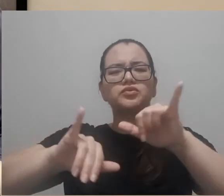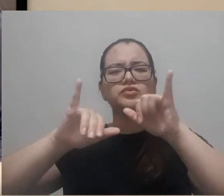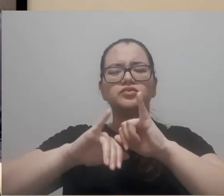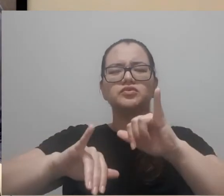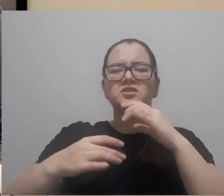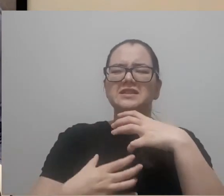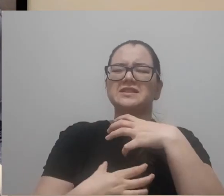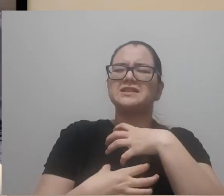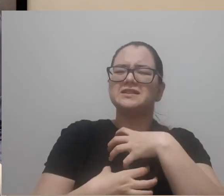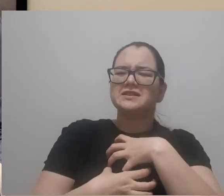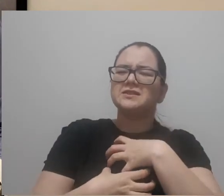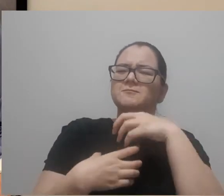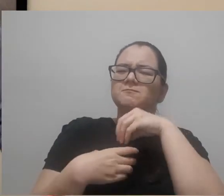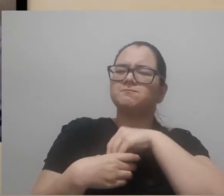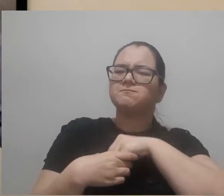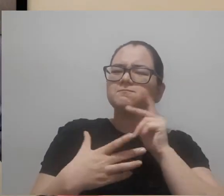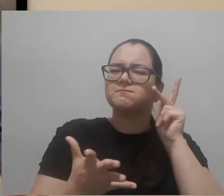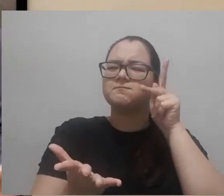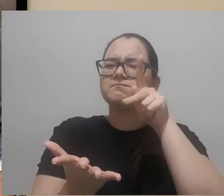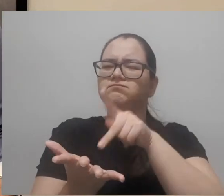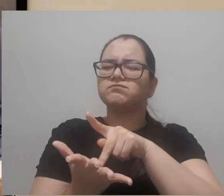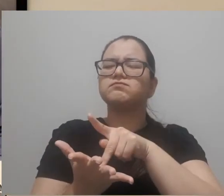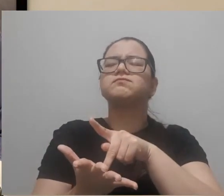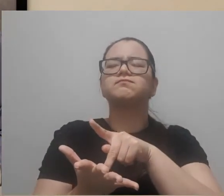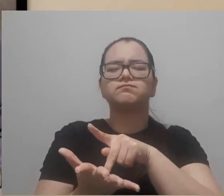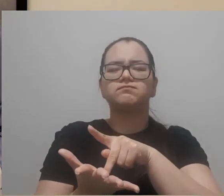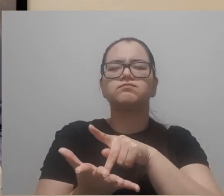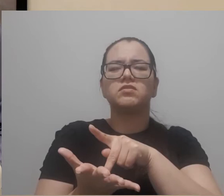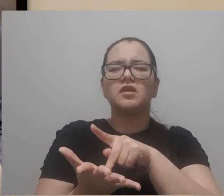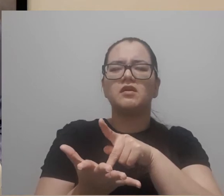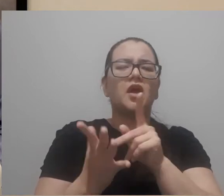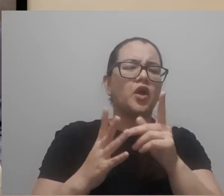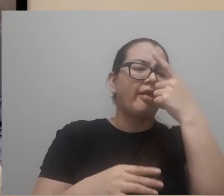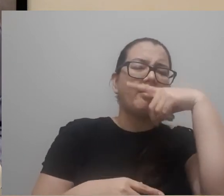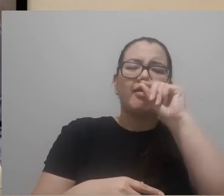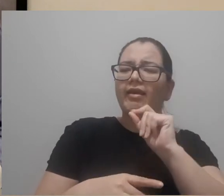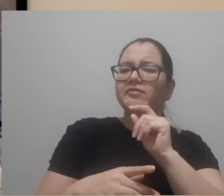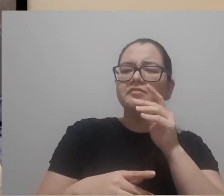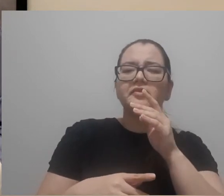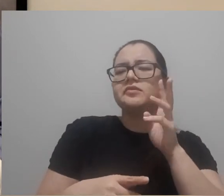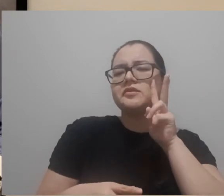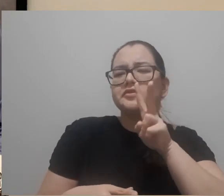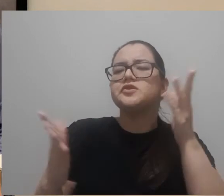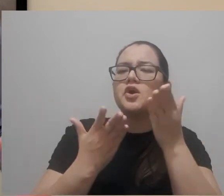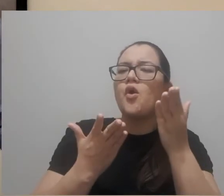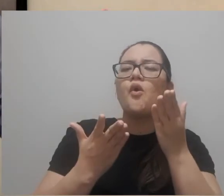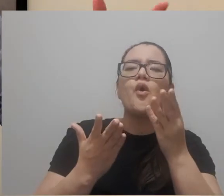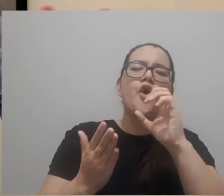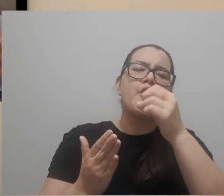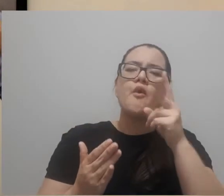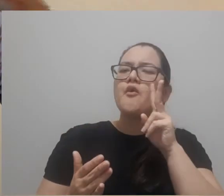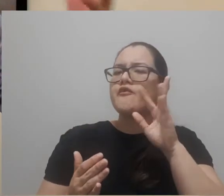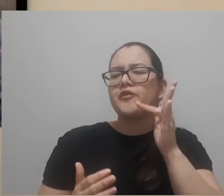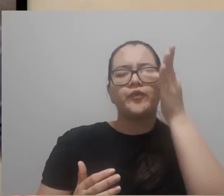coração de todos aqueles que assistiram, que estão assistindo, que vão assistir, de maneira que haja